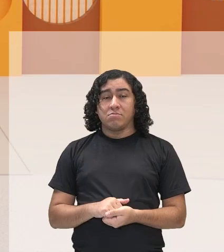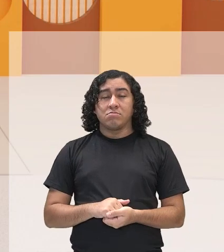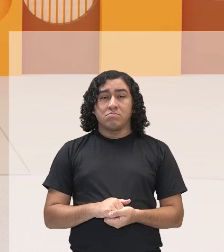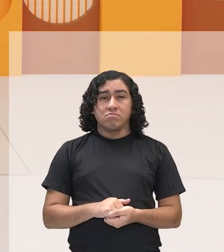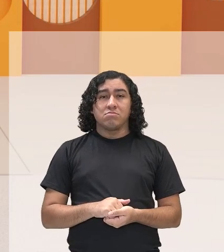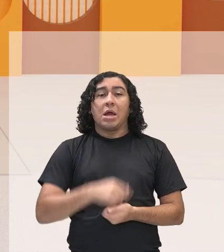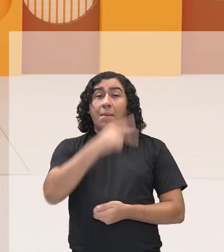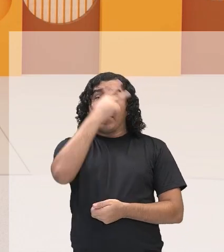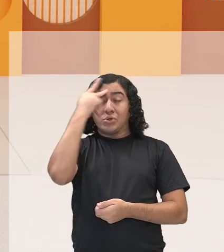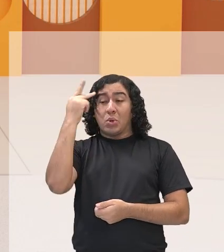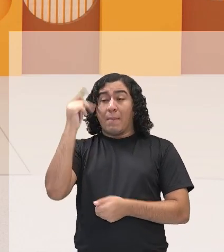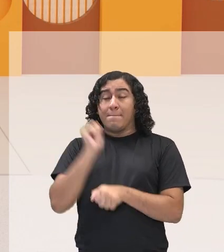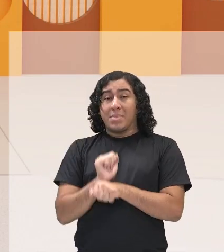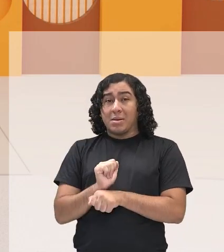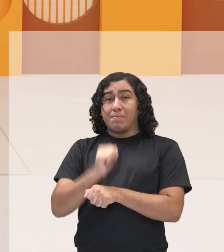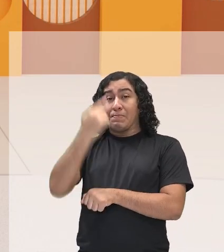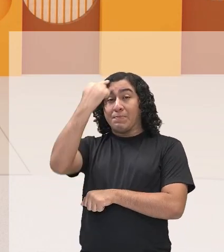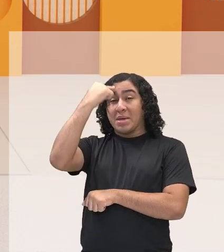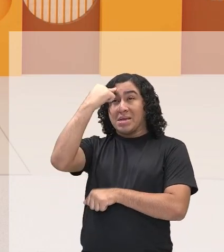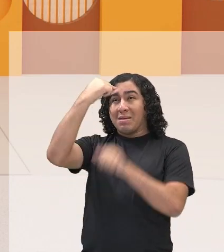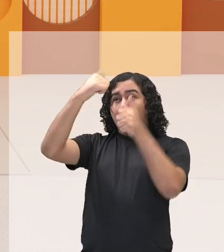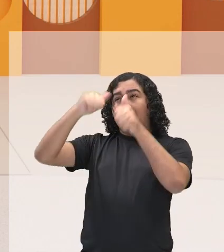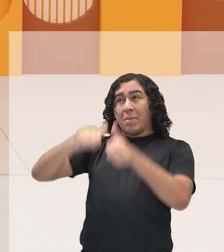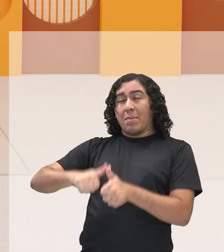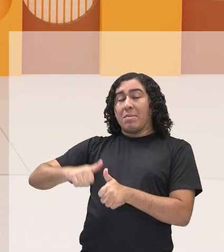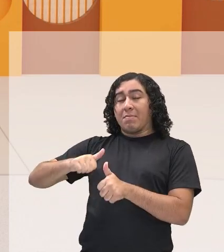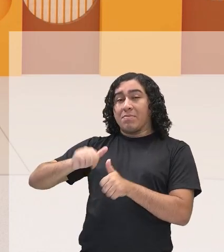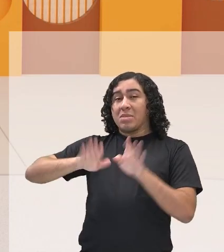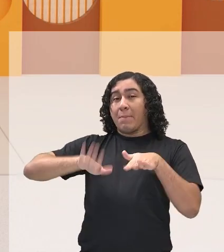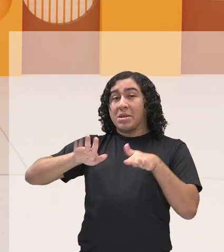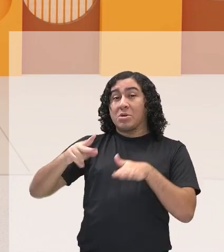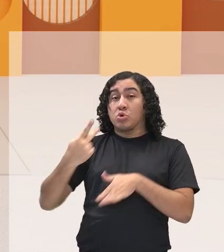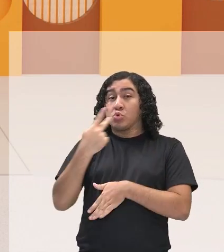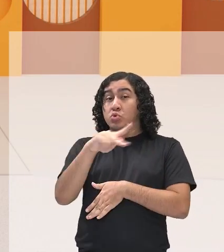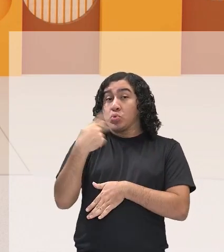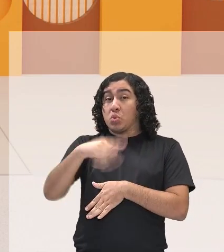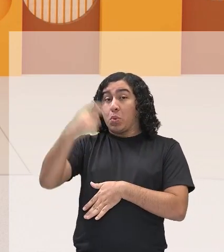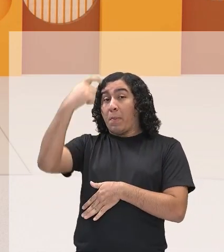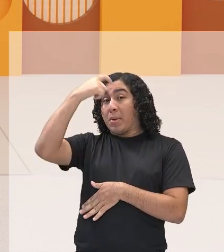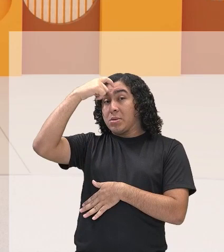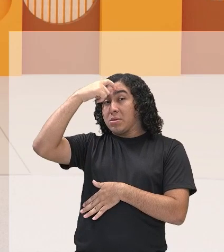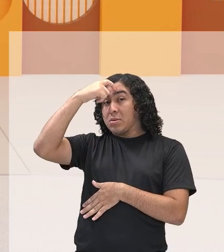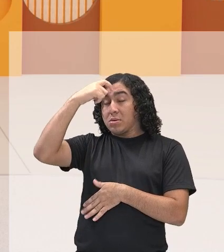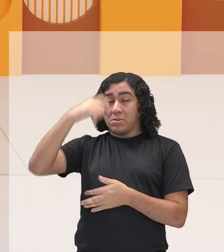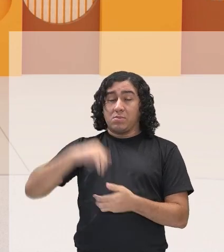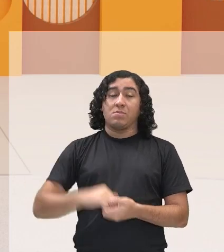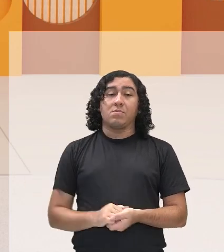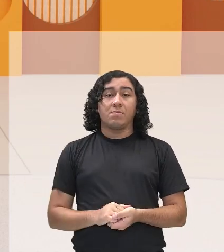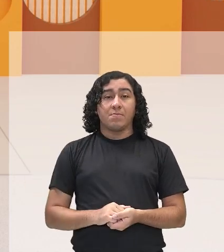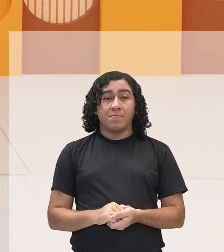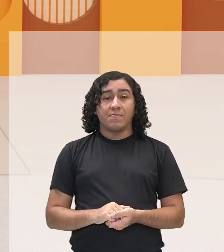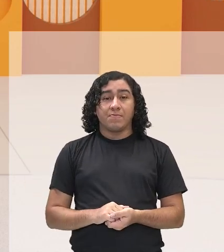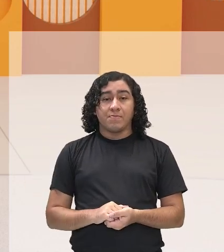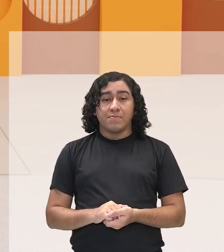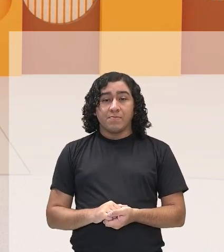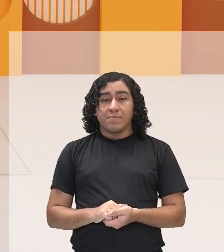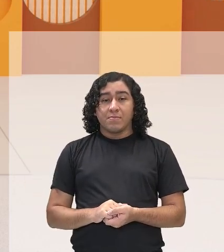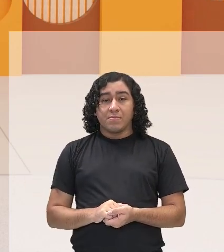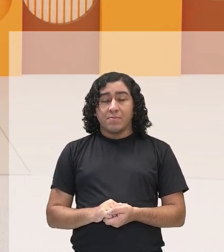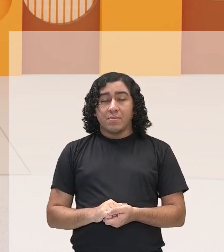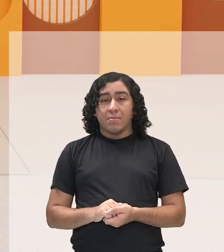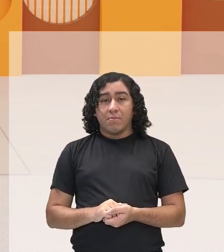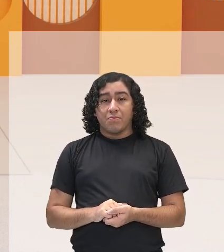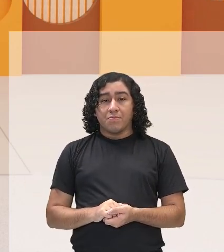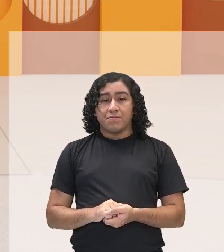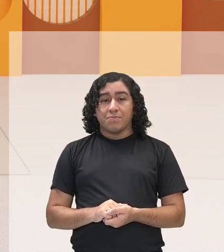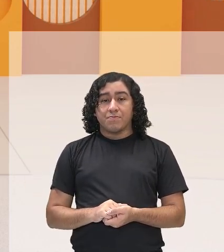de valor, de acordo com os seus princípios. É por isso que muitas vezes aí a gente cai,